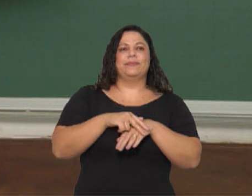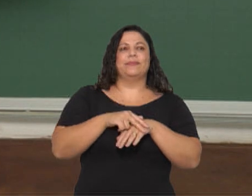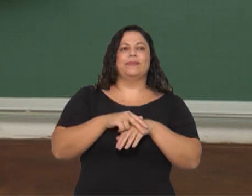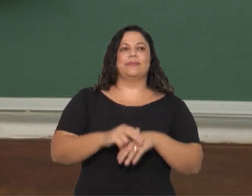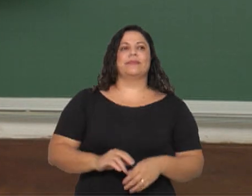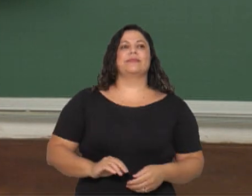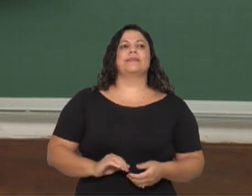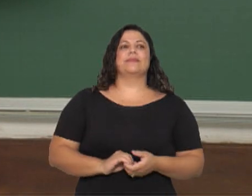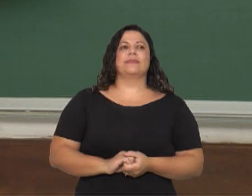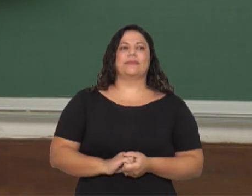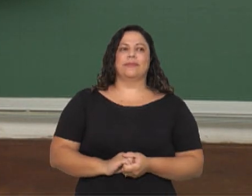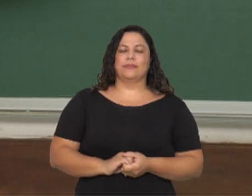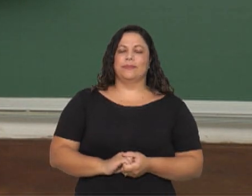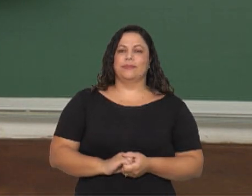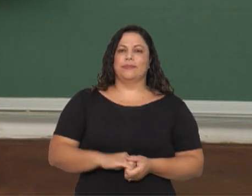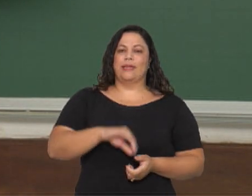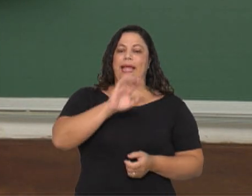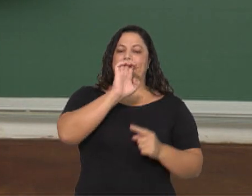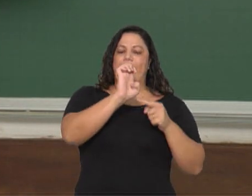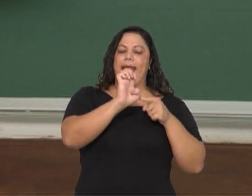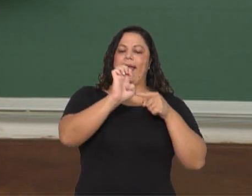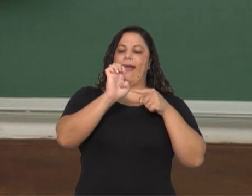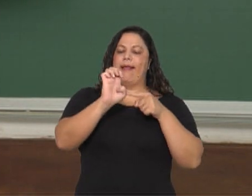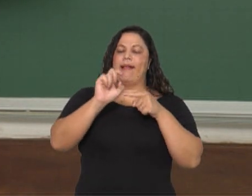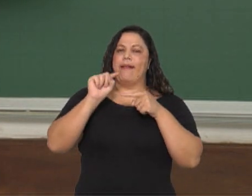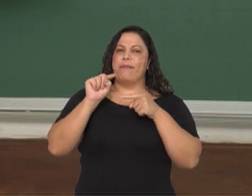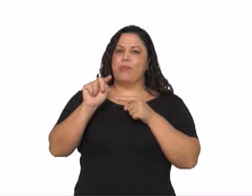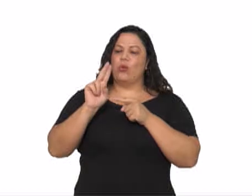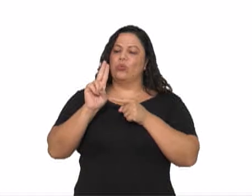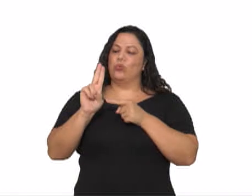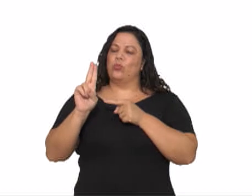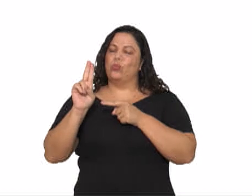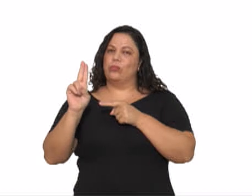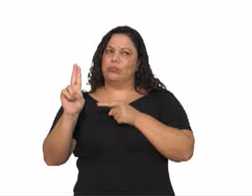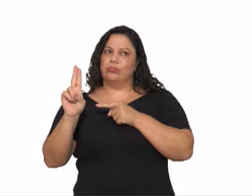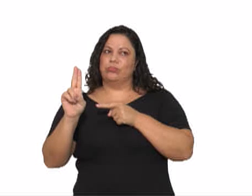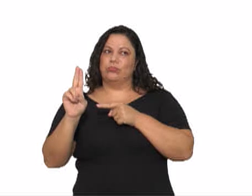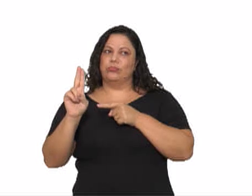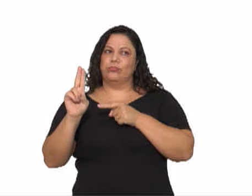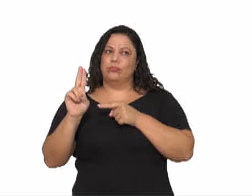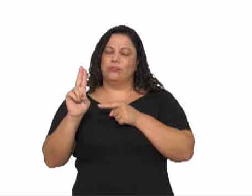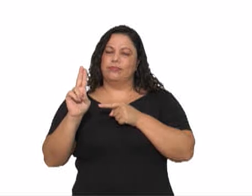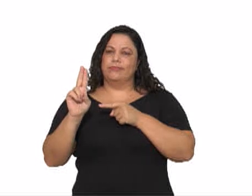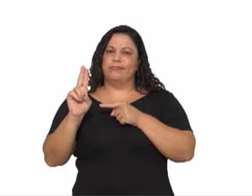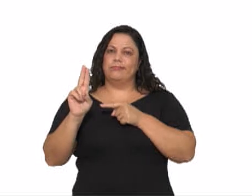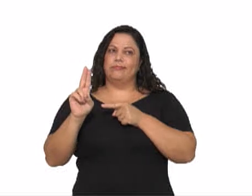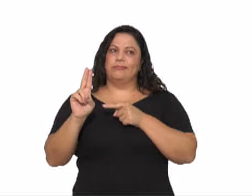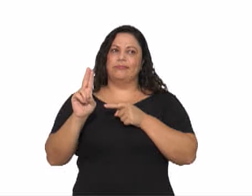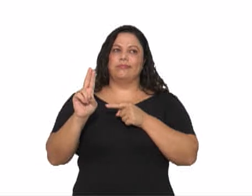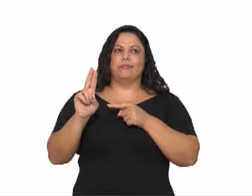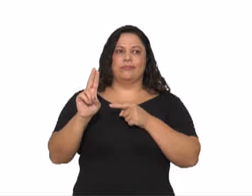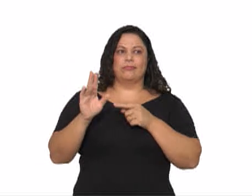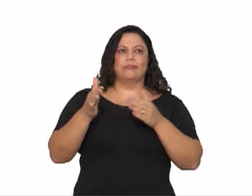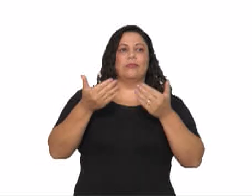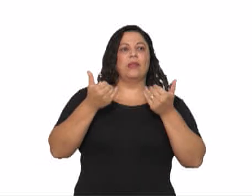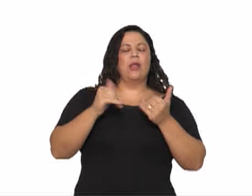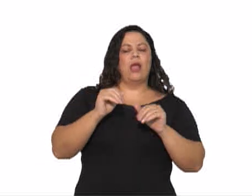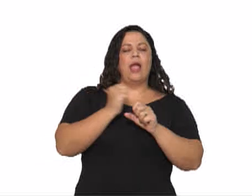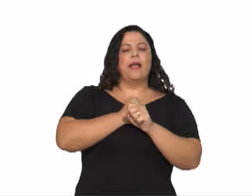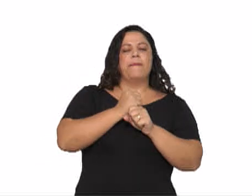en plural. Entonces, W, Estados Unidos. La fecha no es tan precisa,